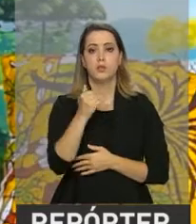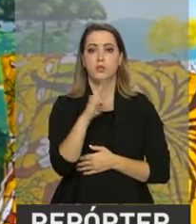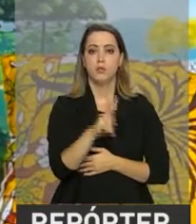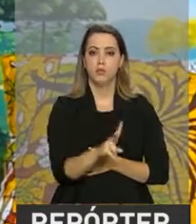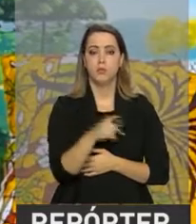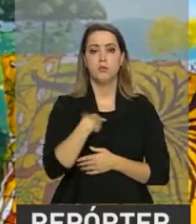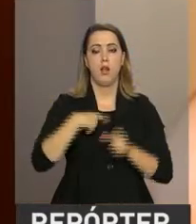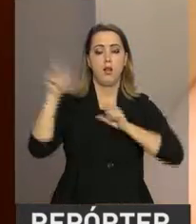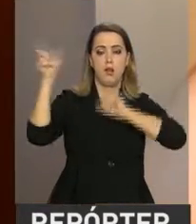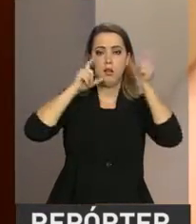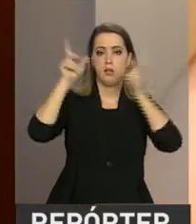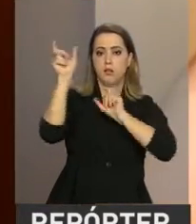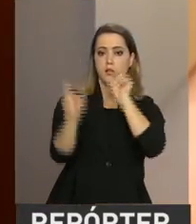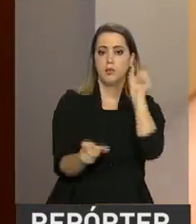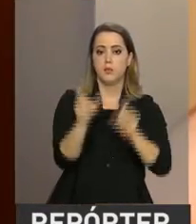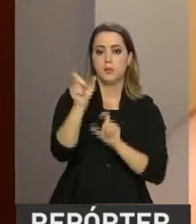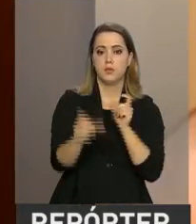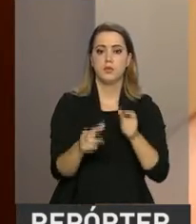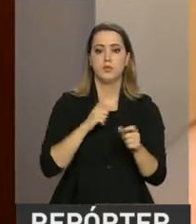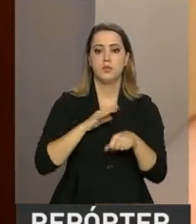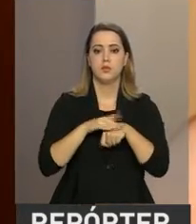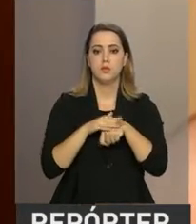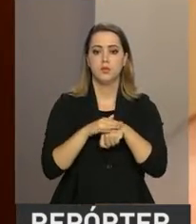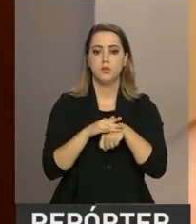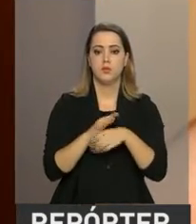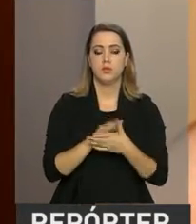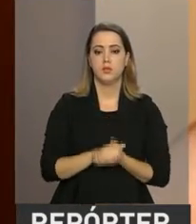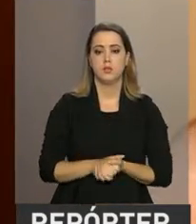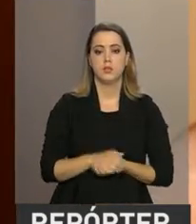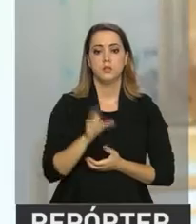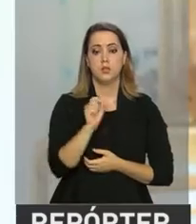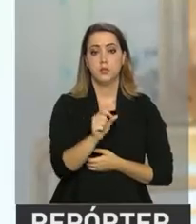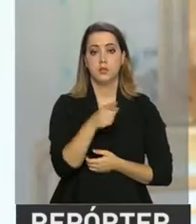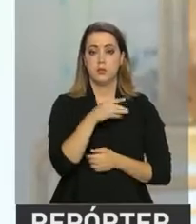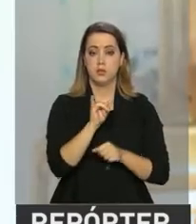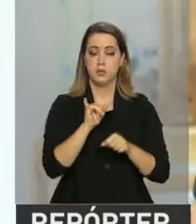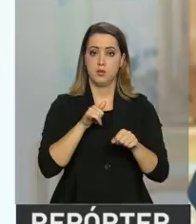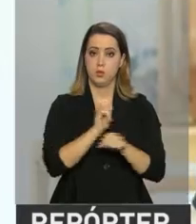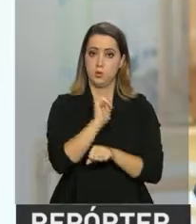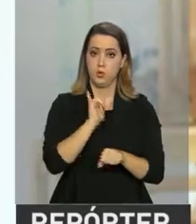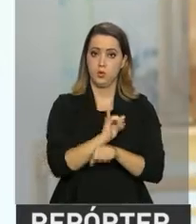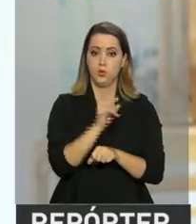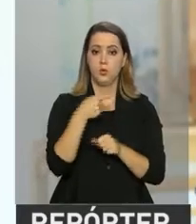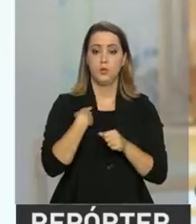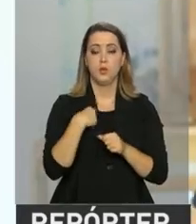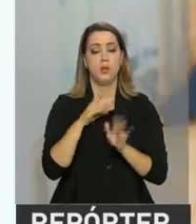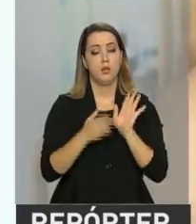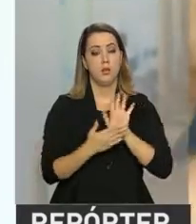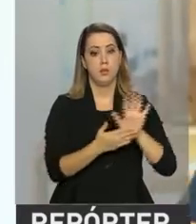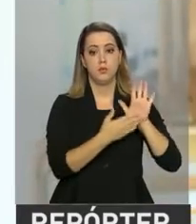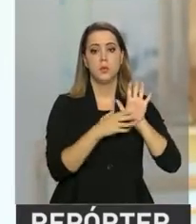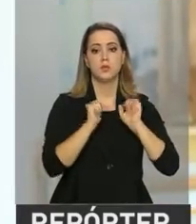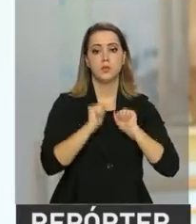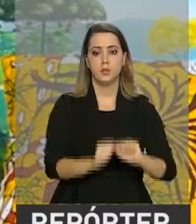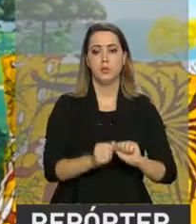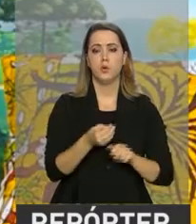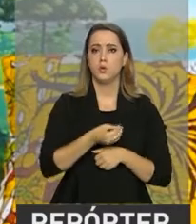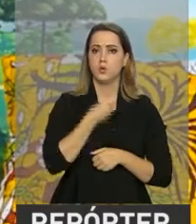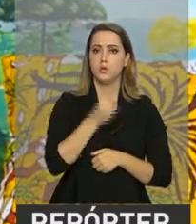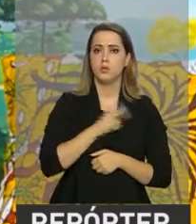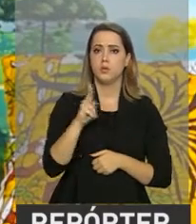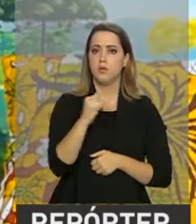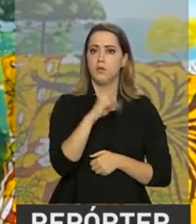as pessoas sobre a doença em um canal no youtube gabriel mostra que é possível viver com aids e